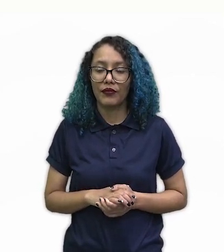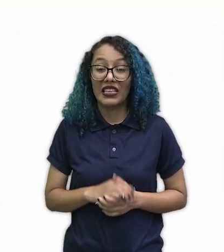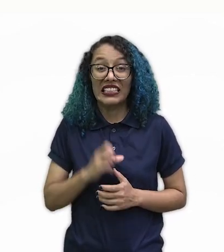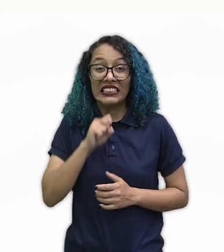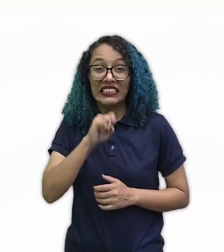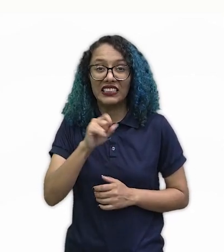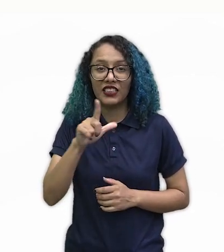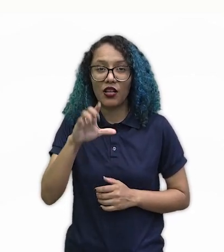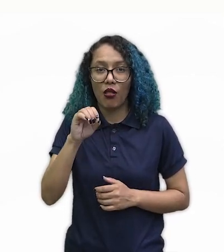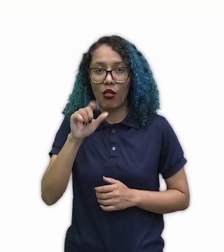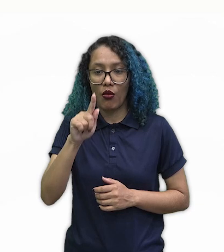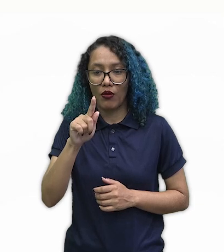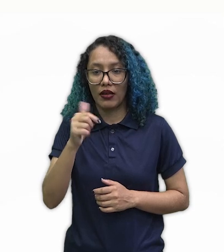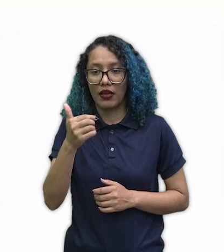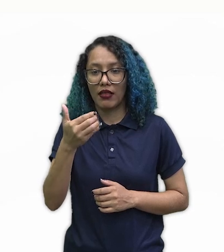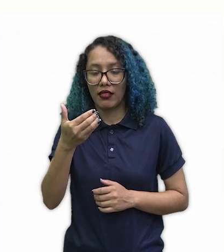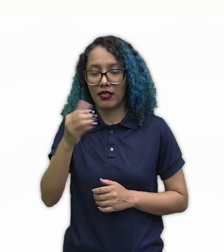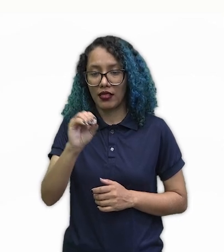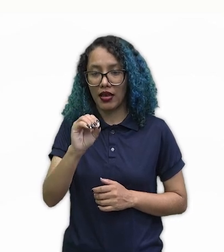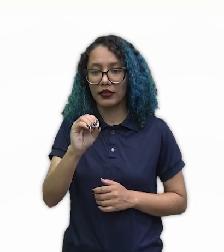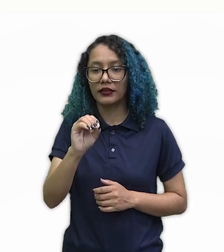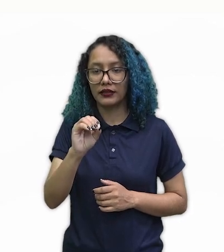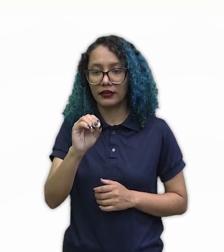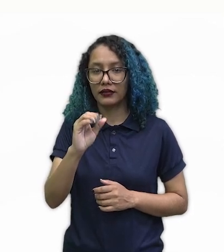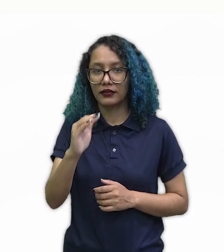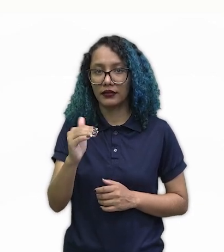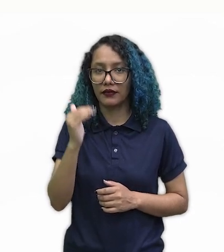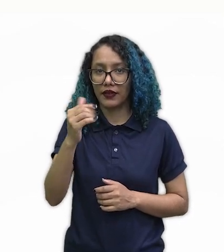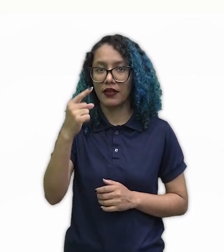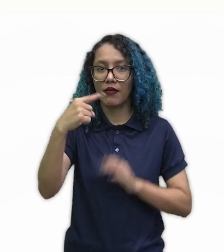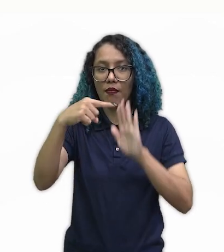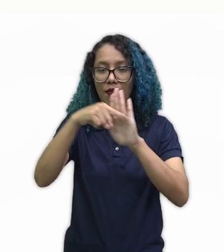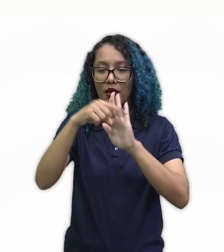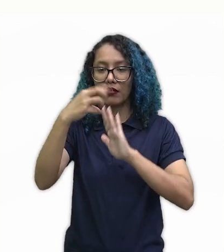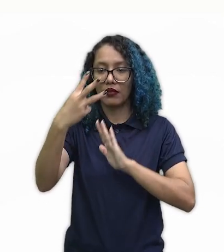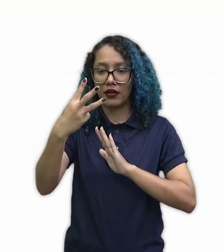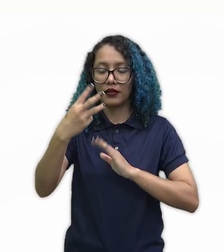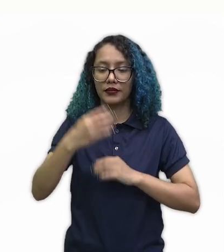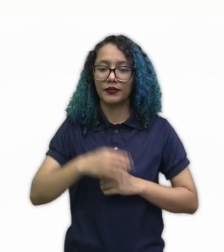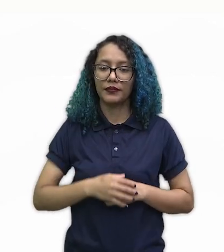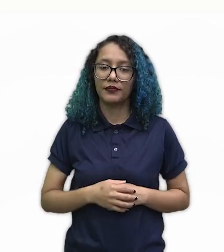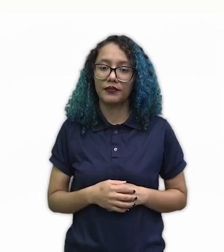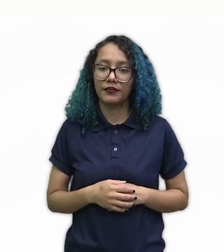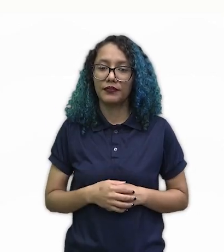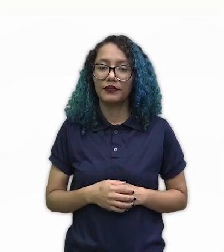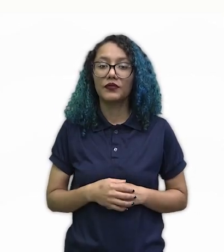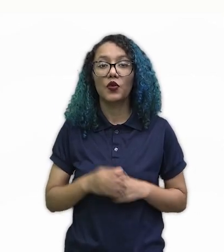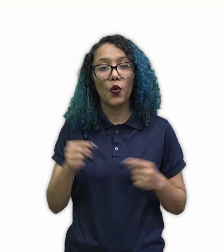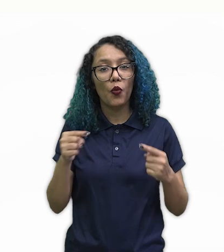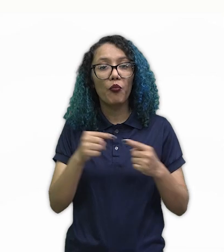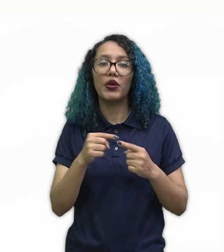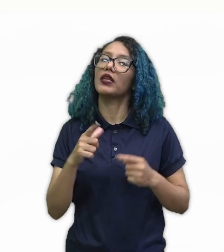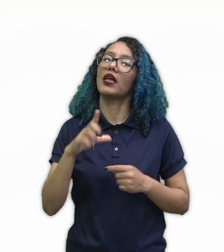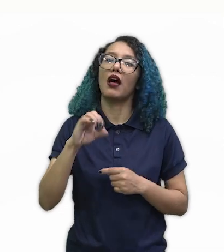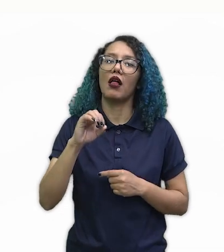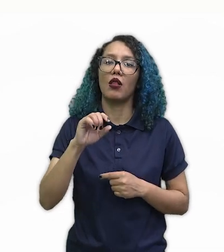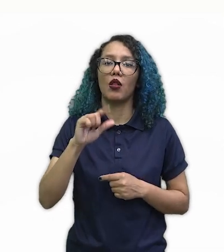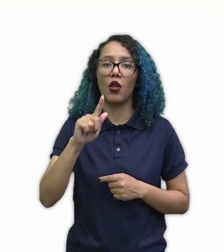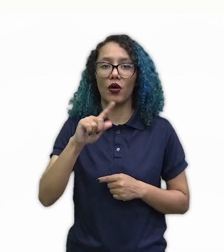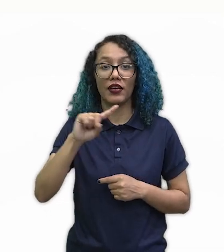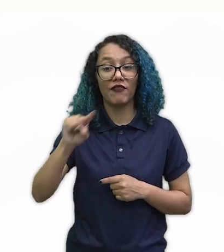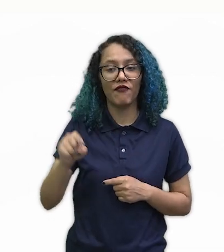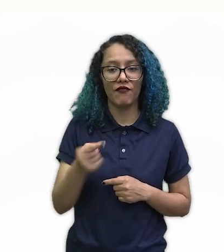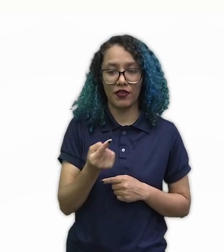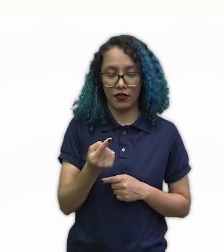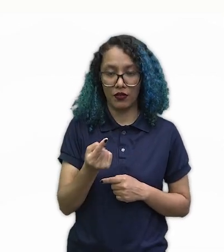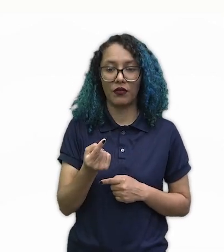eu tenho log de 10 elevado a menos 3, esse aqui é chamado de um logaritmo decimal, ou seja,